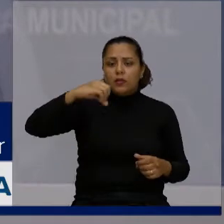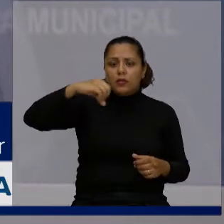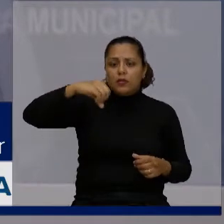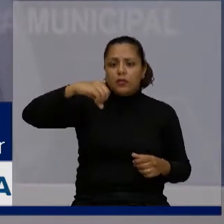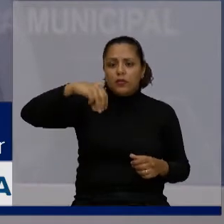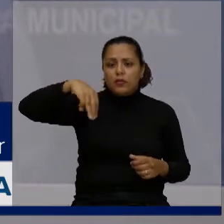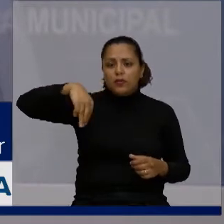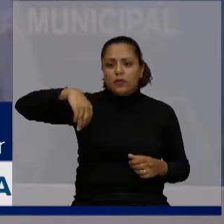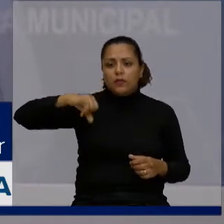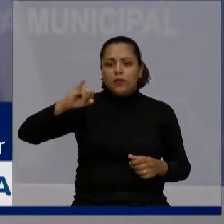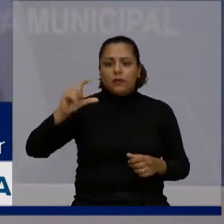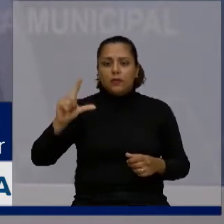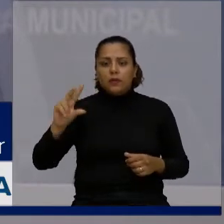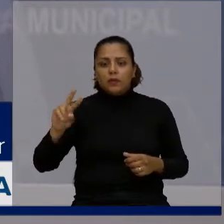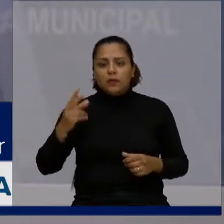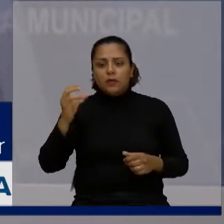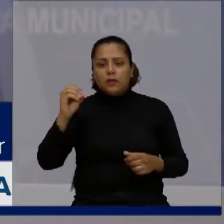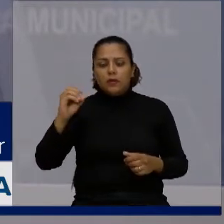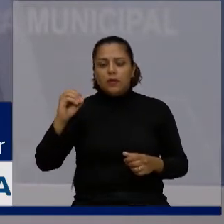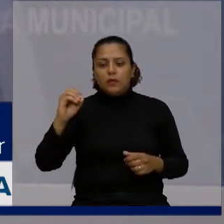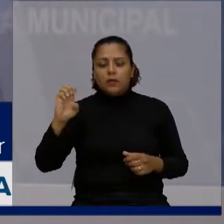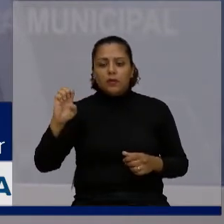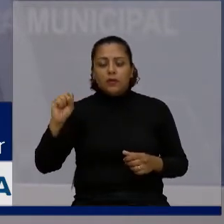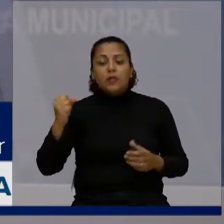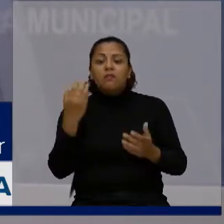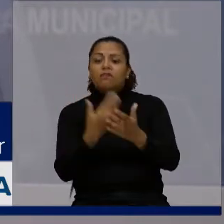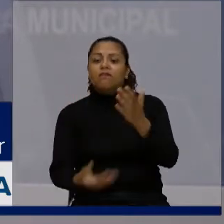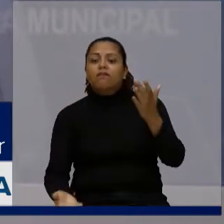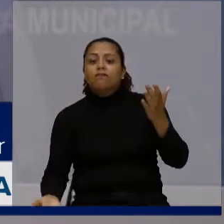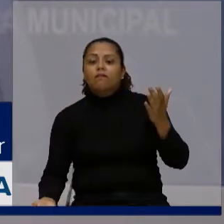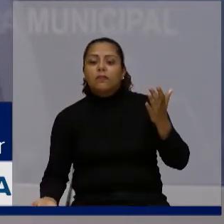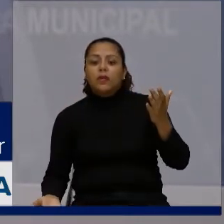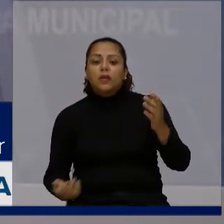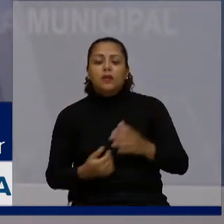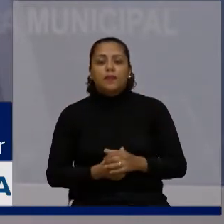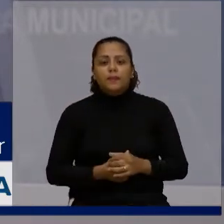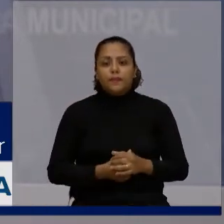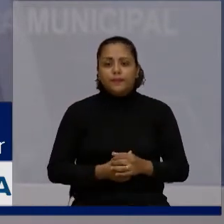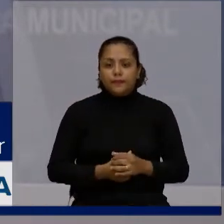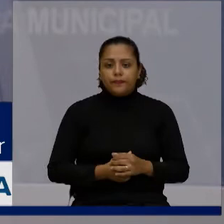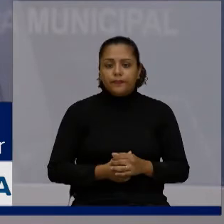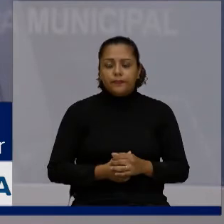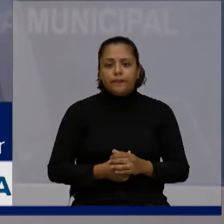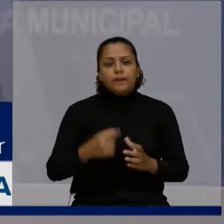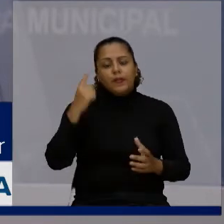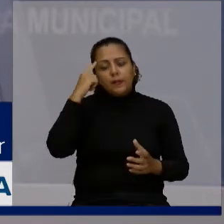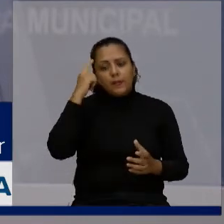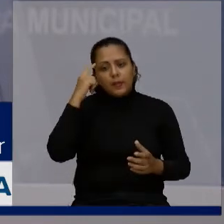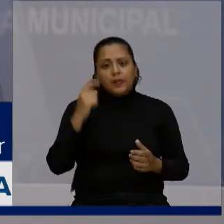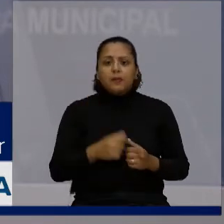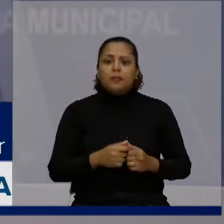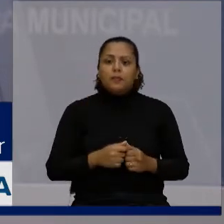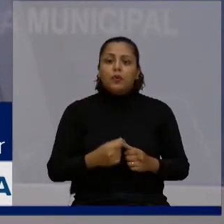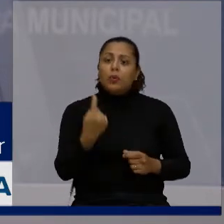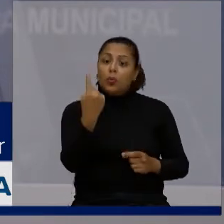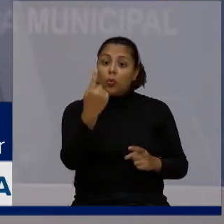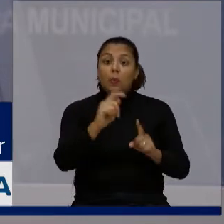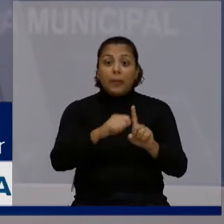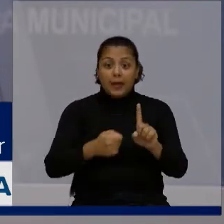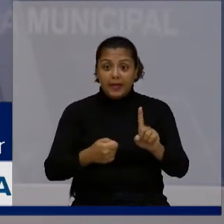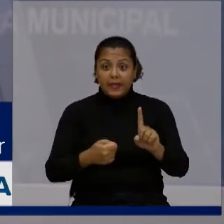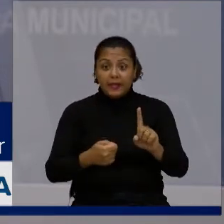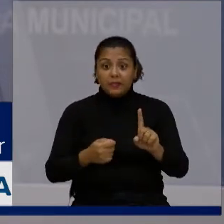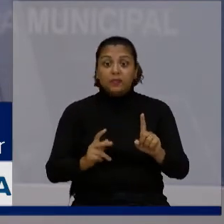9.802.000 litros de água por dia de perda. Multiplica por 3, 30 dias, por 30.